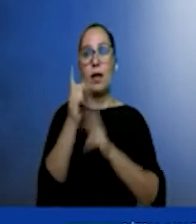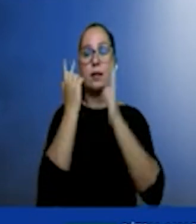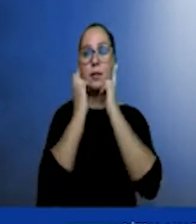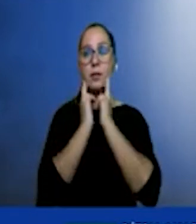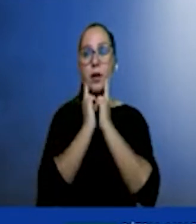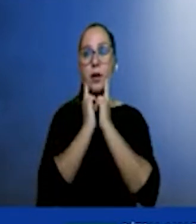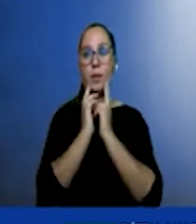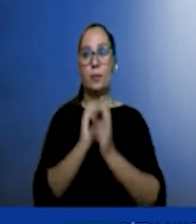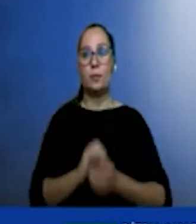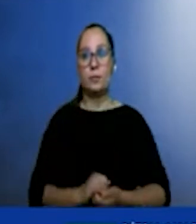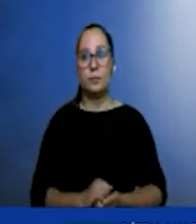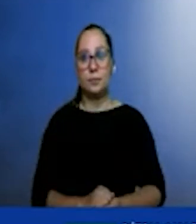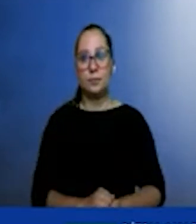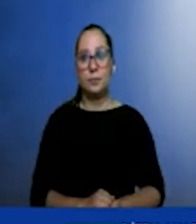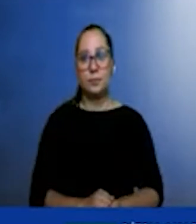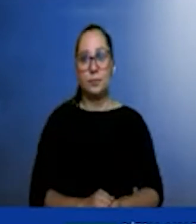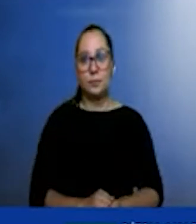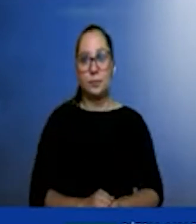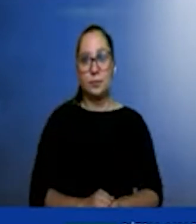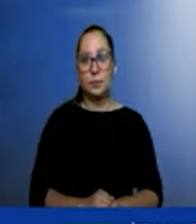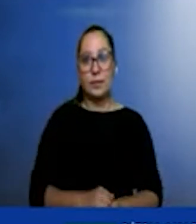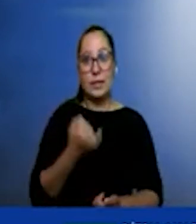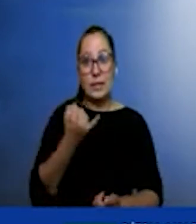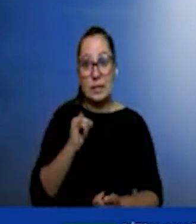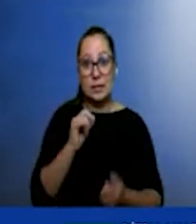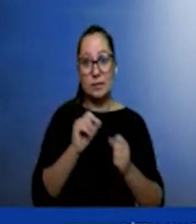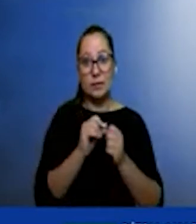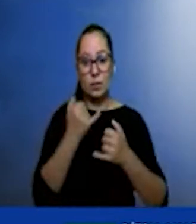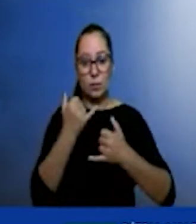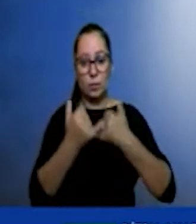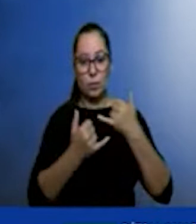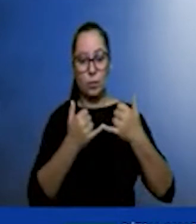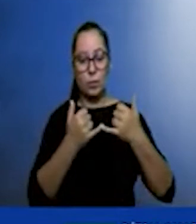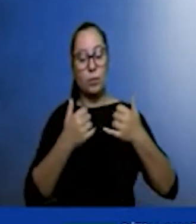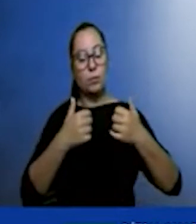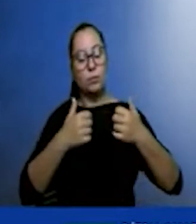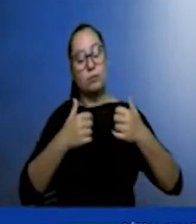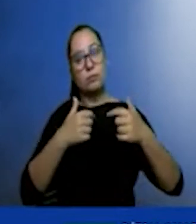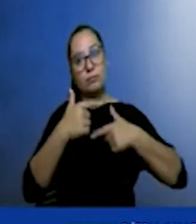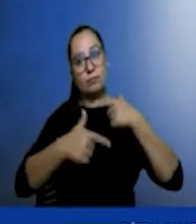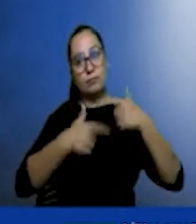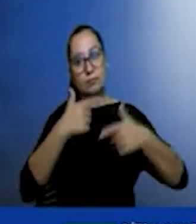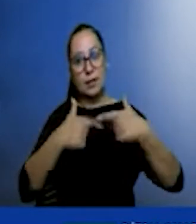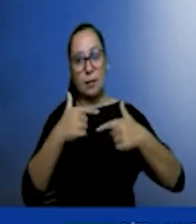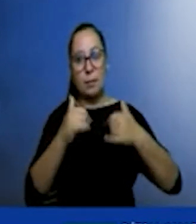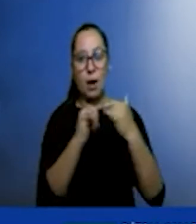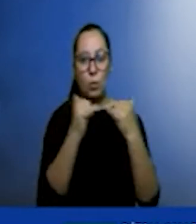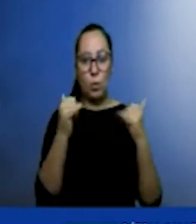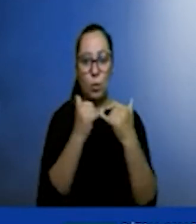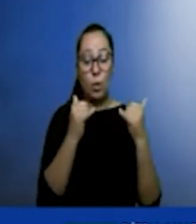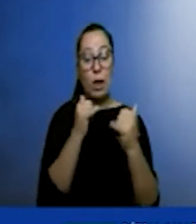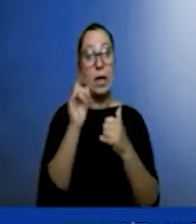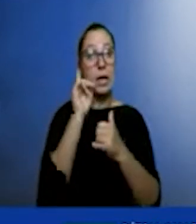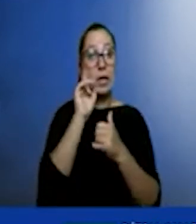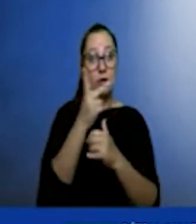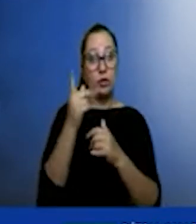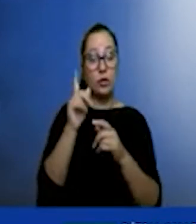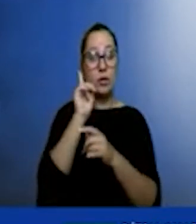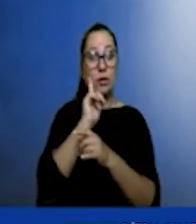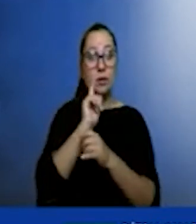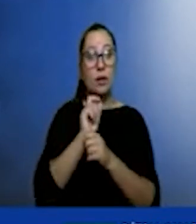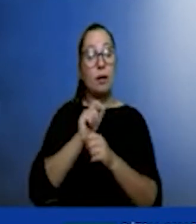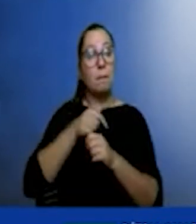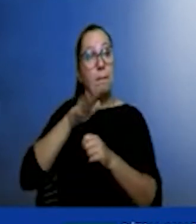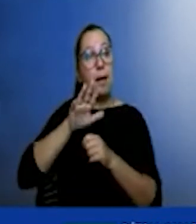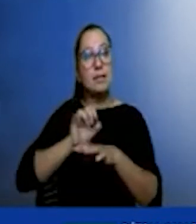você fazer eletrólise nos Estados Unidos para a produção de hidrogênio, tem uma pegada muito maior de emissões, porque